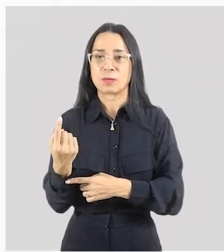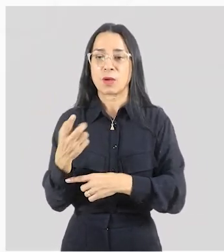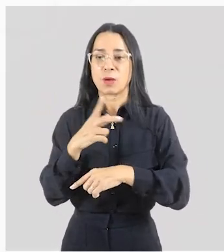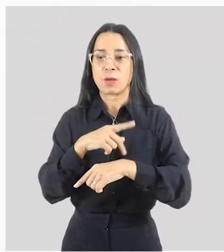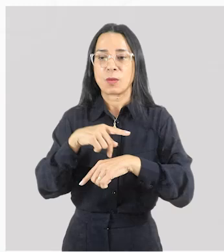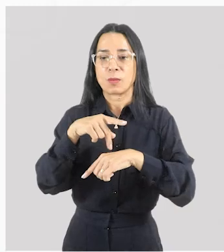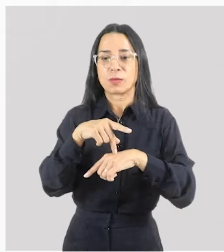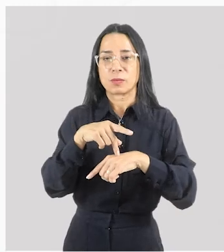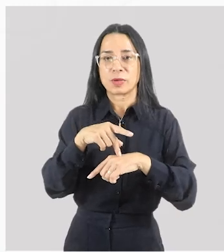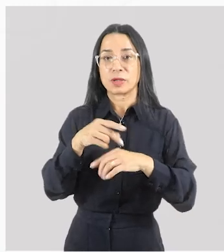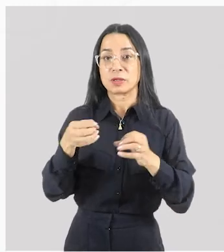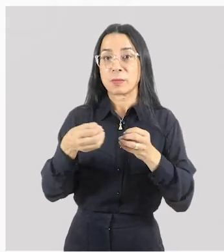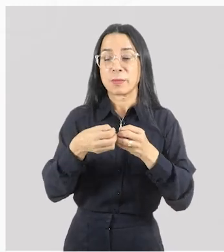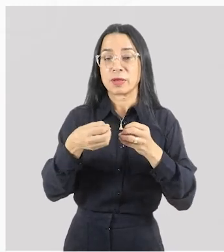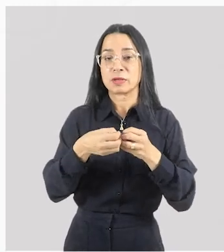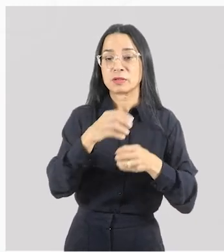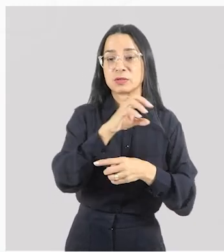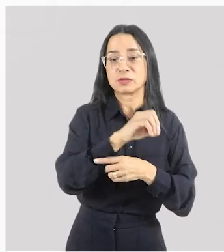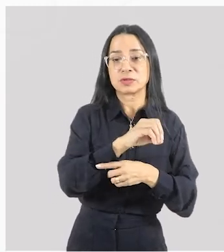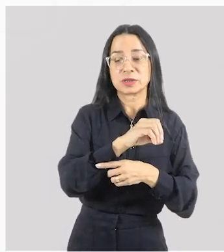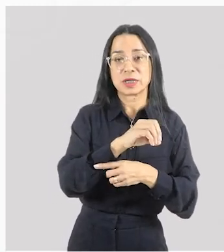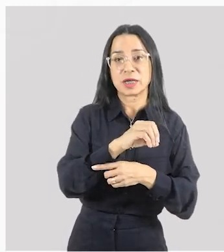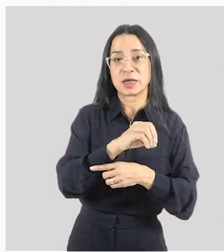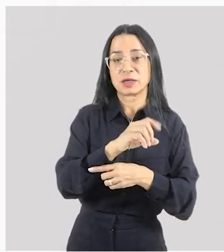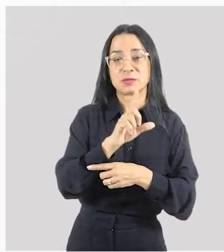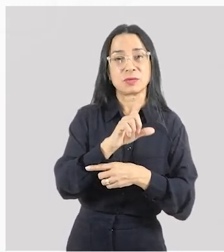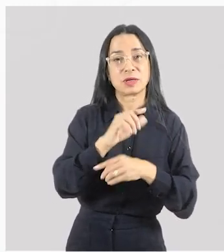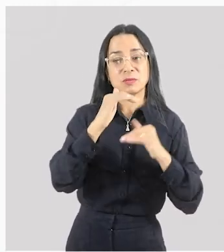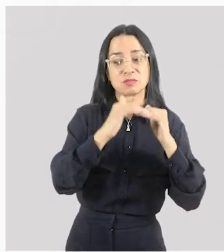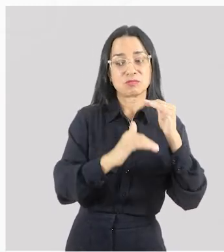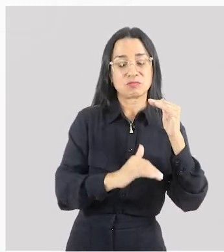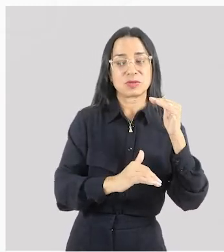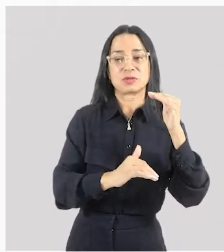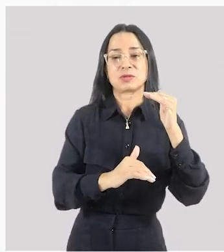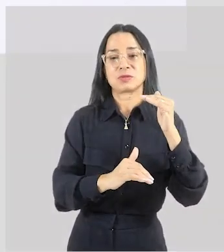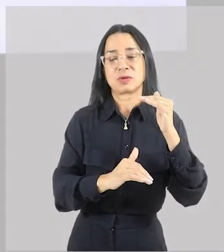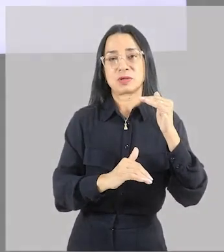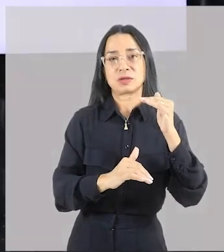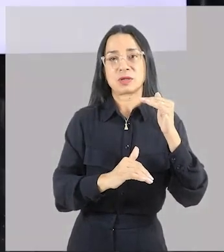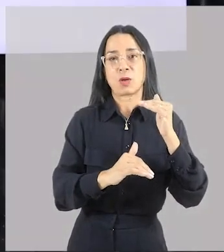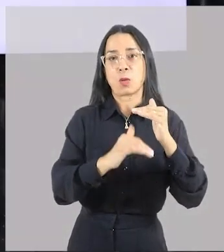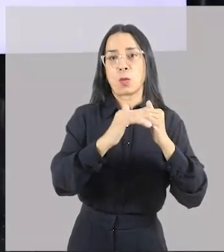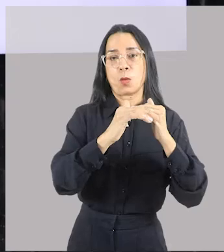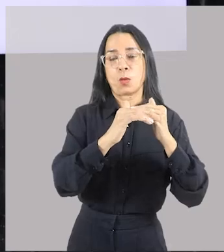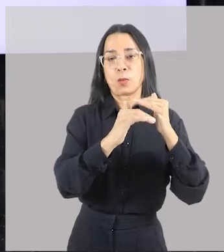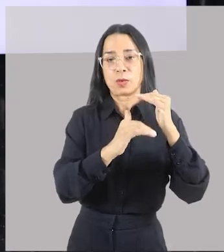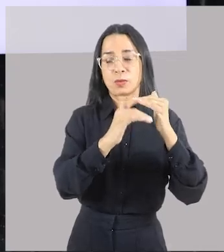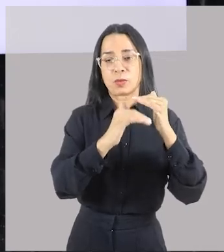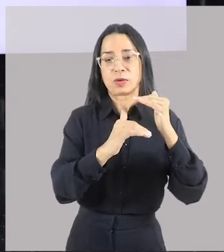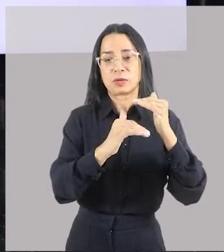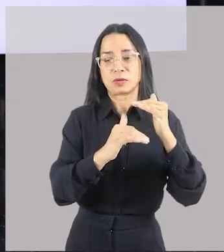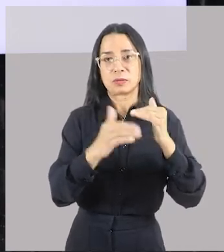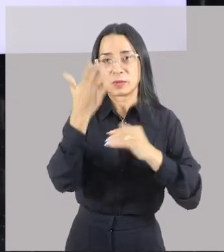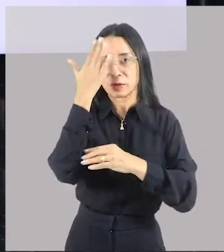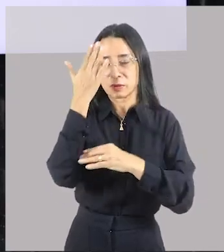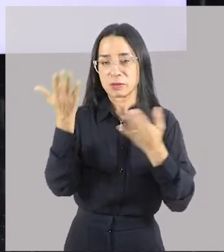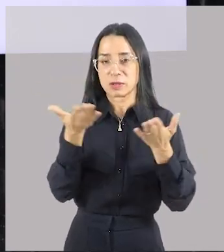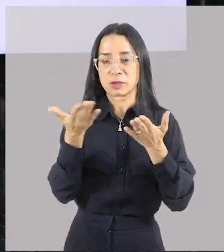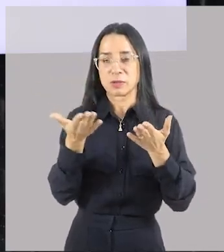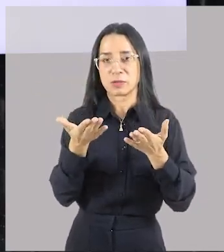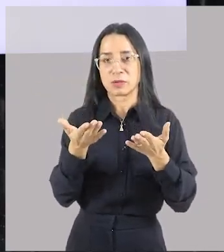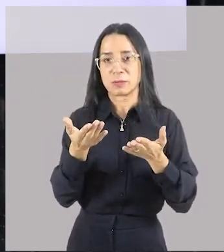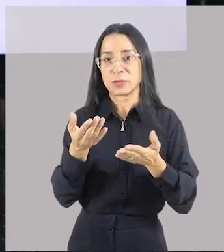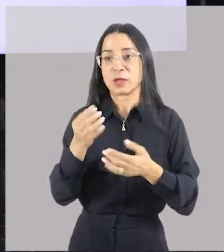menos desiguais, enquanto os países mais próximos de 1 no índice são considerados mais desiguais. Então vamos lá, vamos entender. Esse